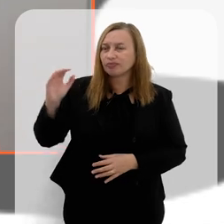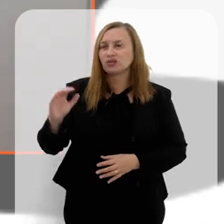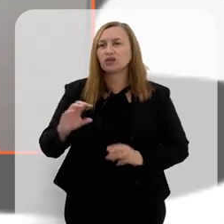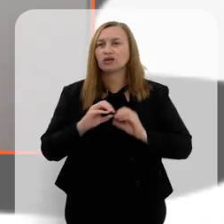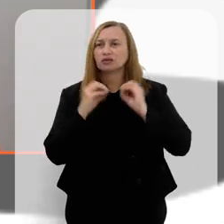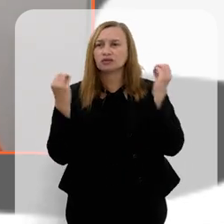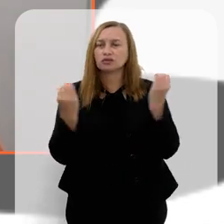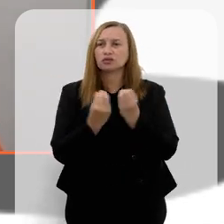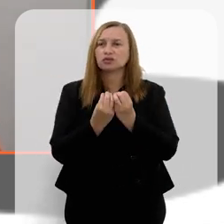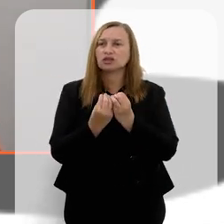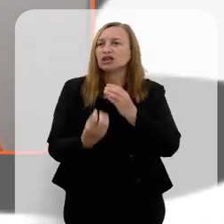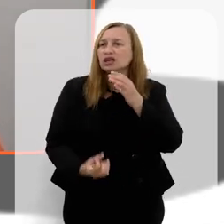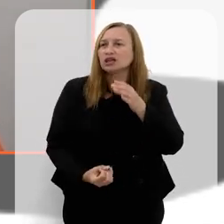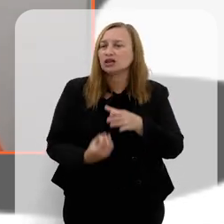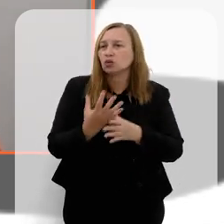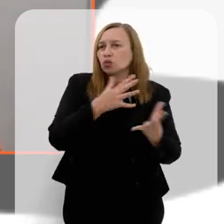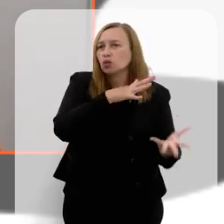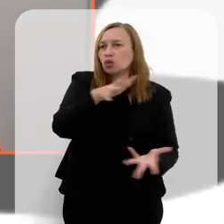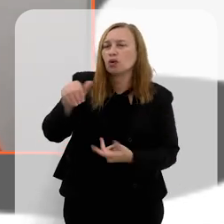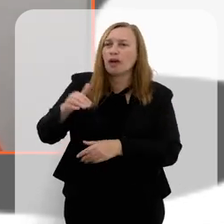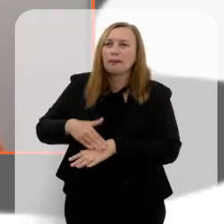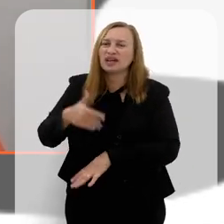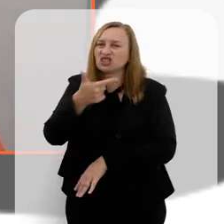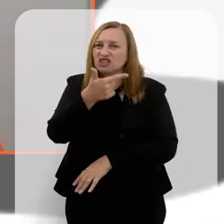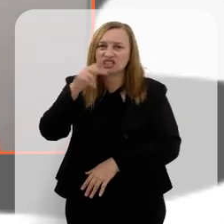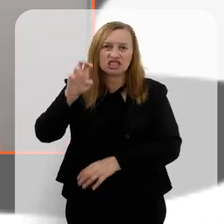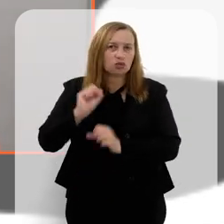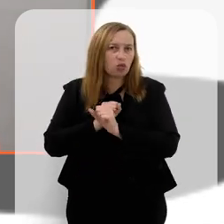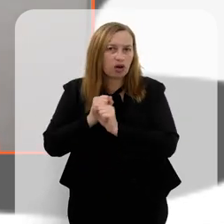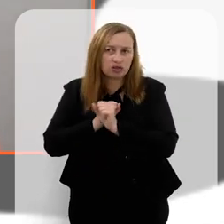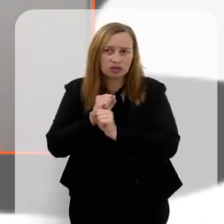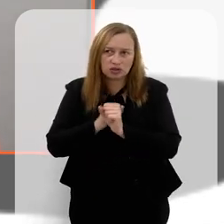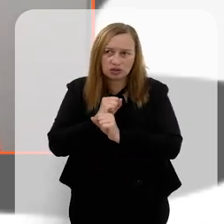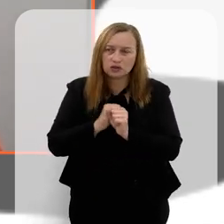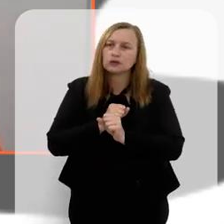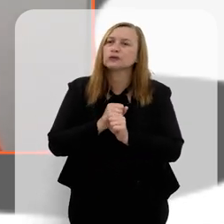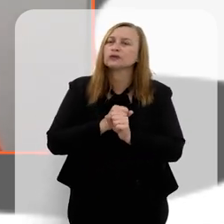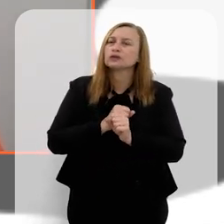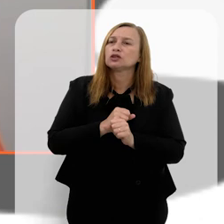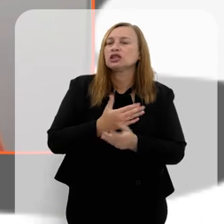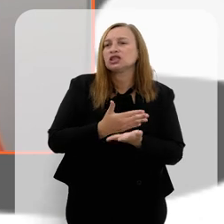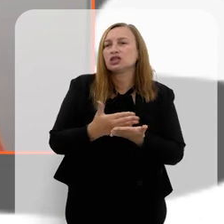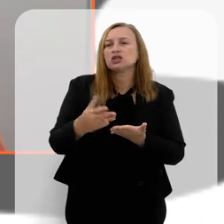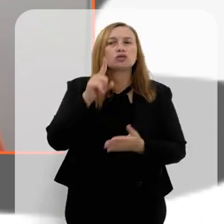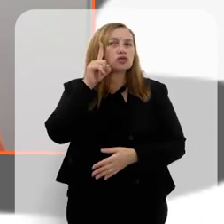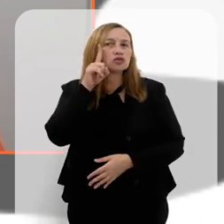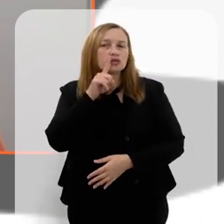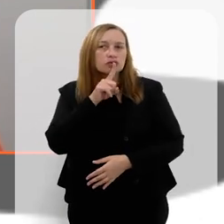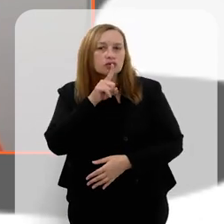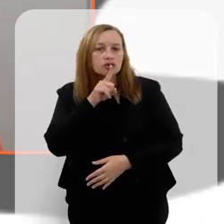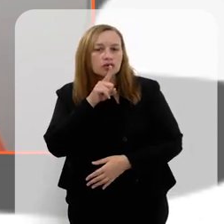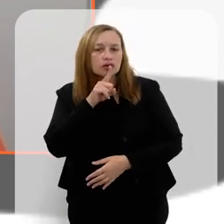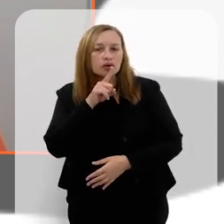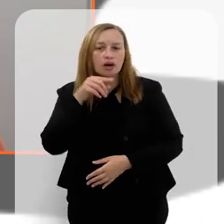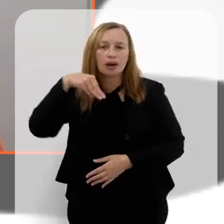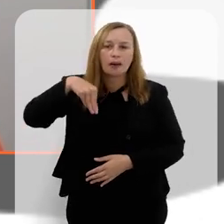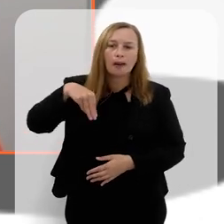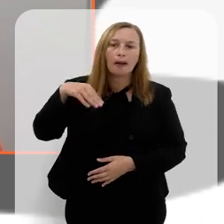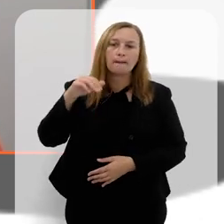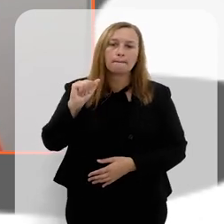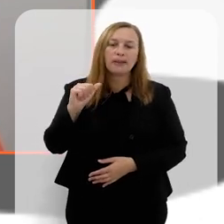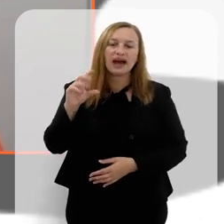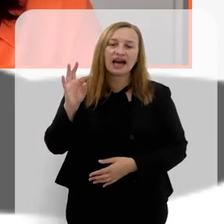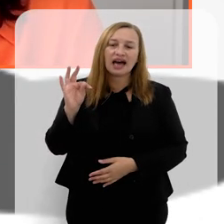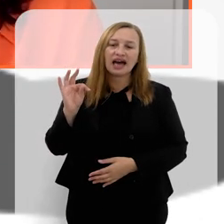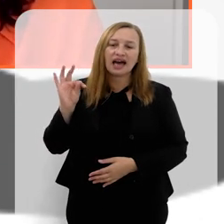filosofia existe no mundo há mais de 25 anos. Começou nos Estados Unidos com Matthew